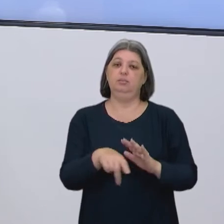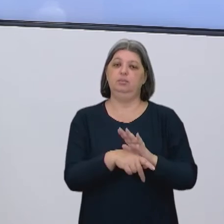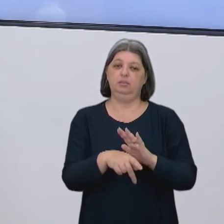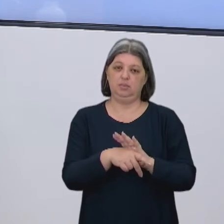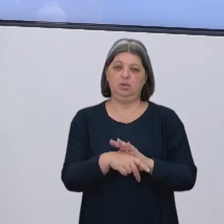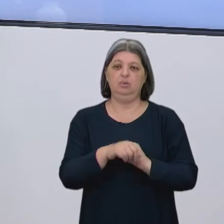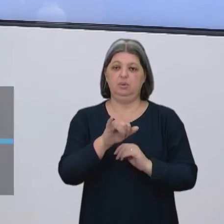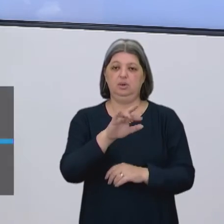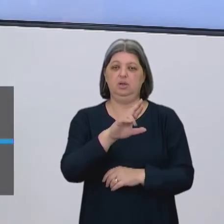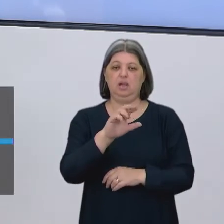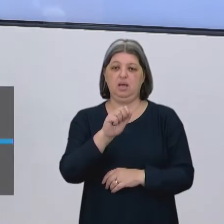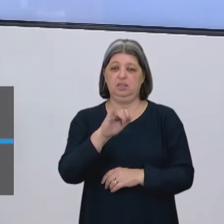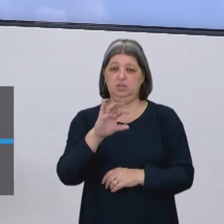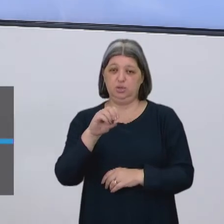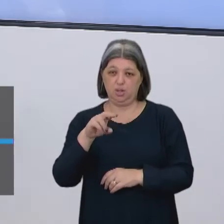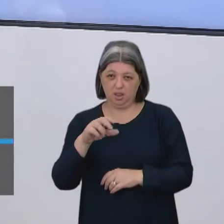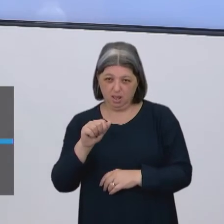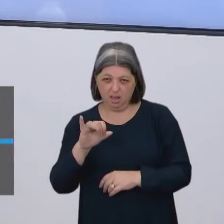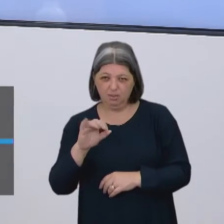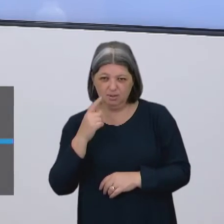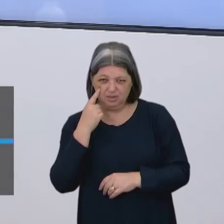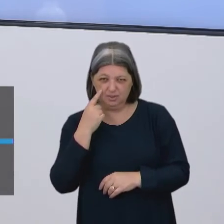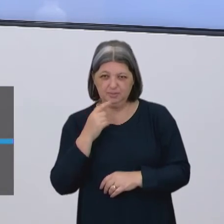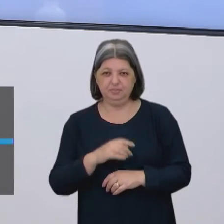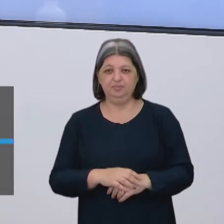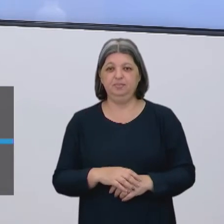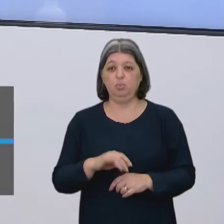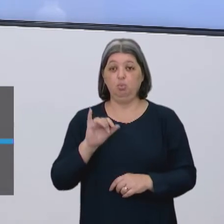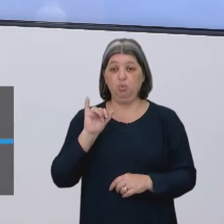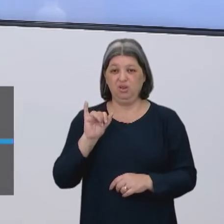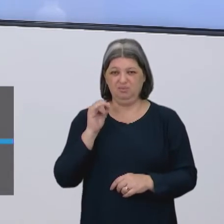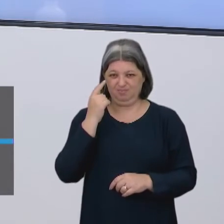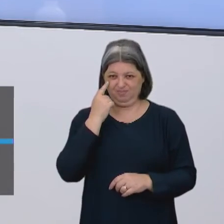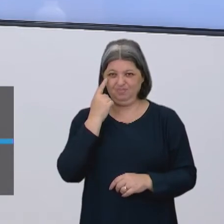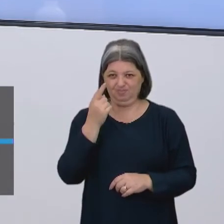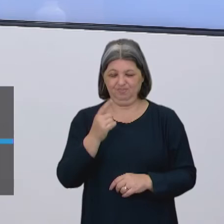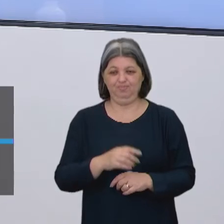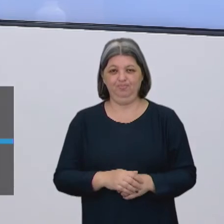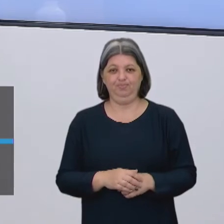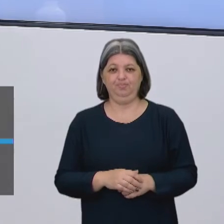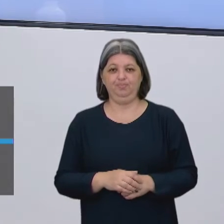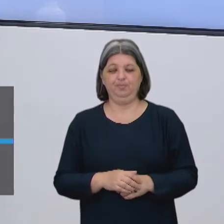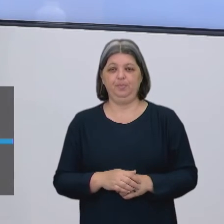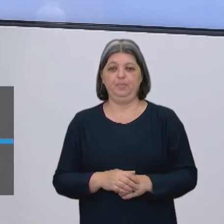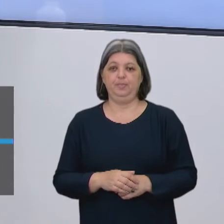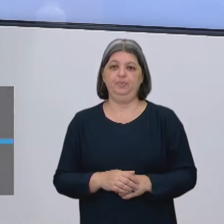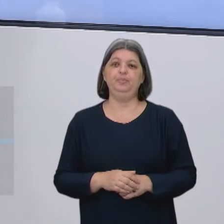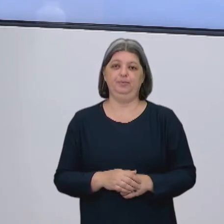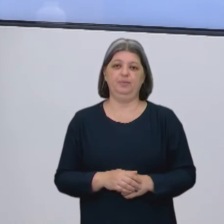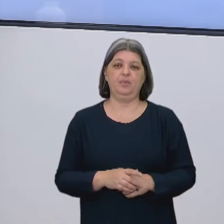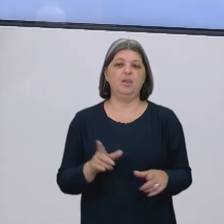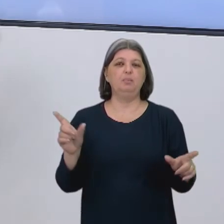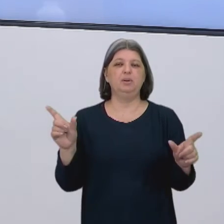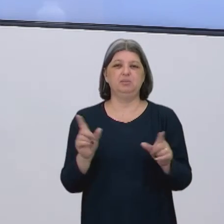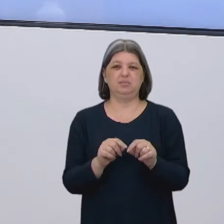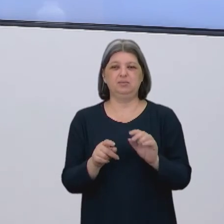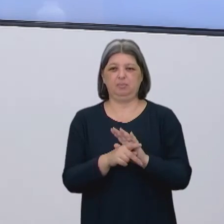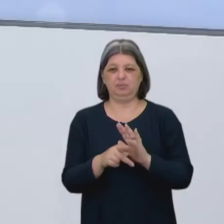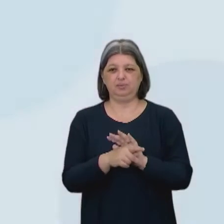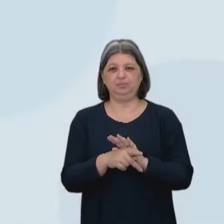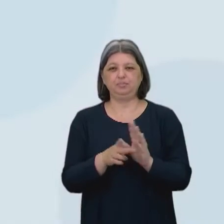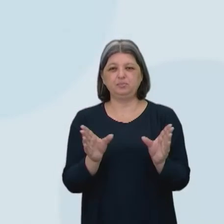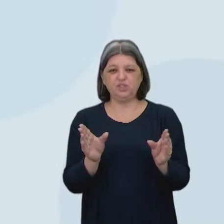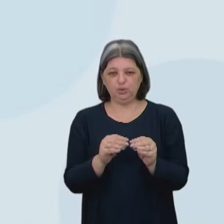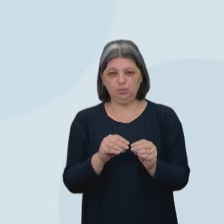irracional. Então vamos olhar aqui, ó. Números irracionais. Algumas pessoas usam aí o i como irracionais, tá